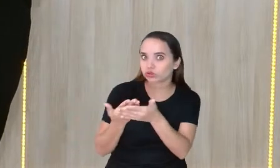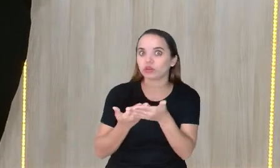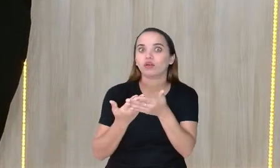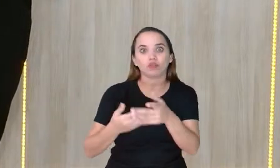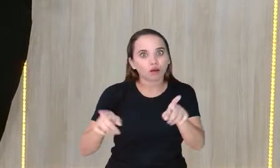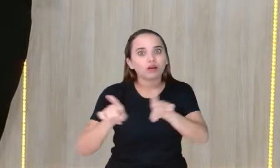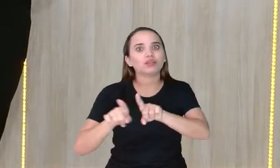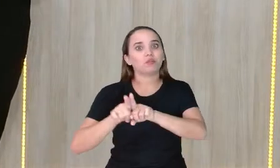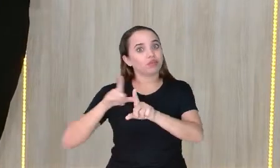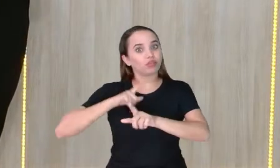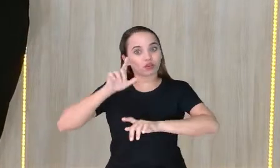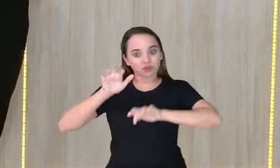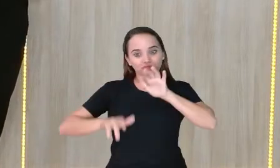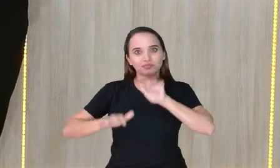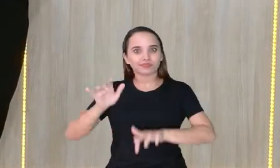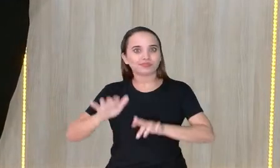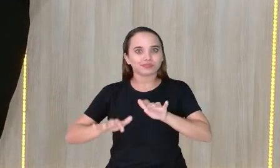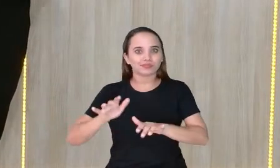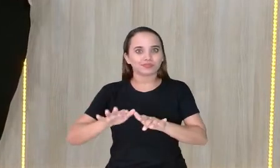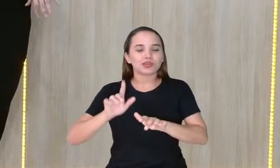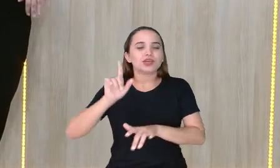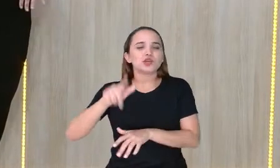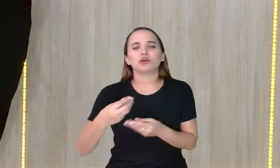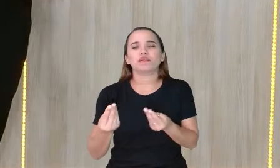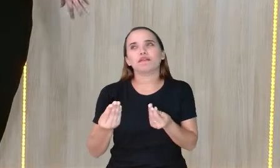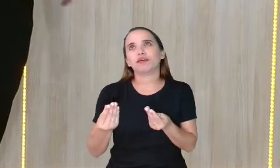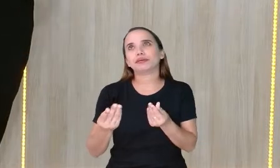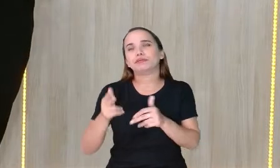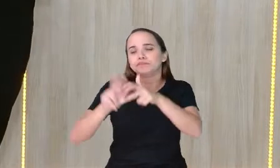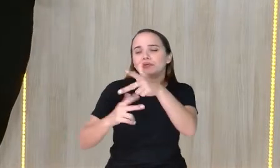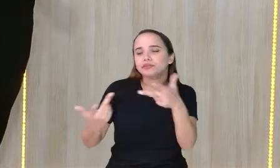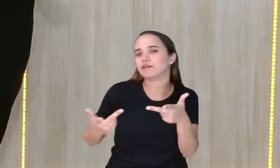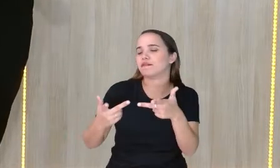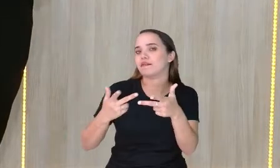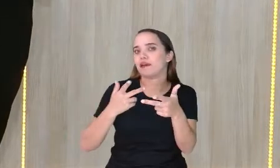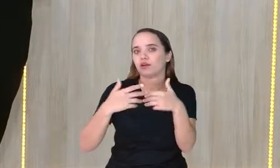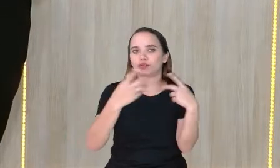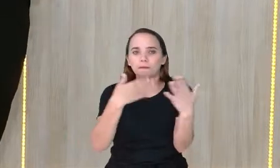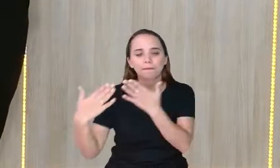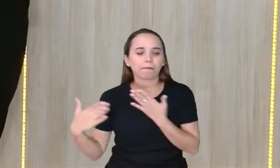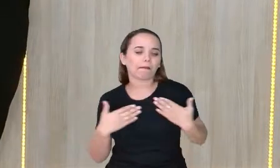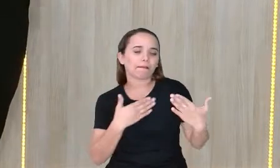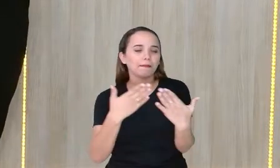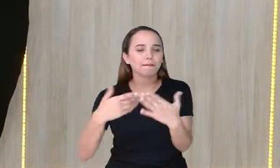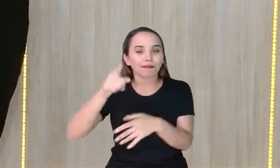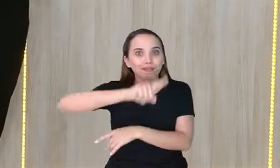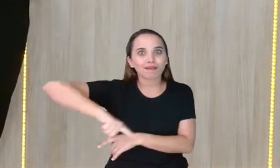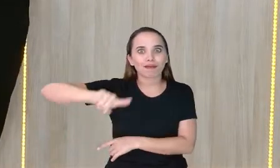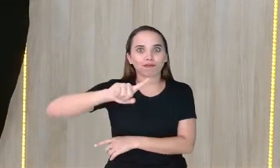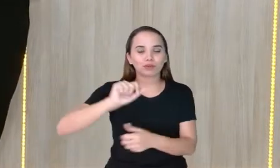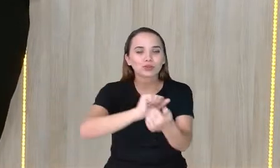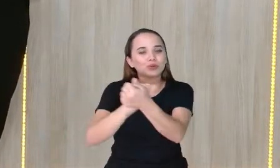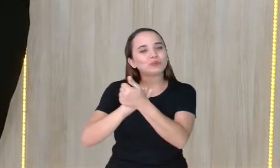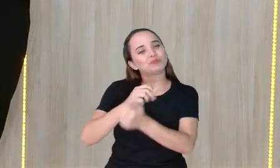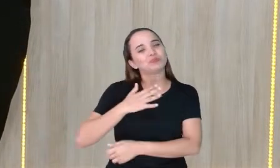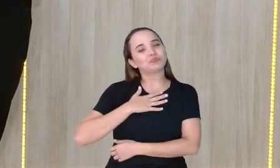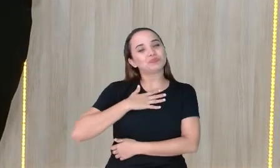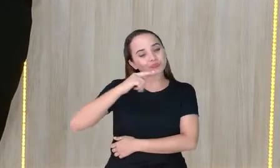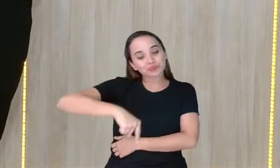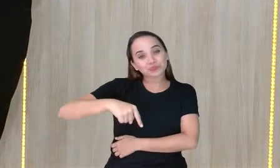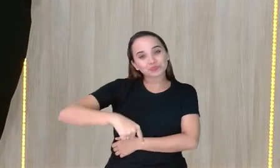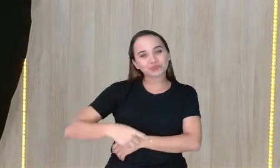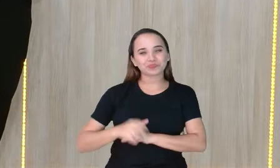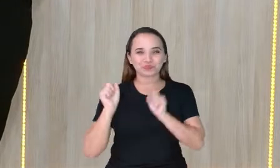conta com o chat, que é essa ferramenta de diálogo entre vocês que estão aí e a gente que está aqui dando aula,